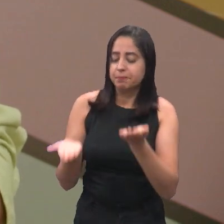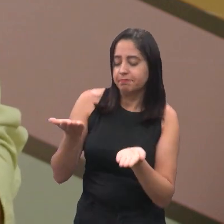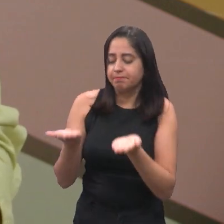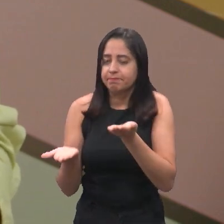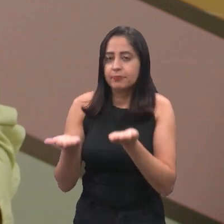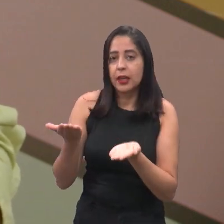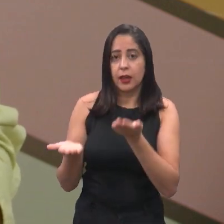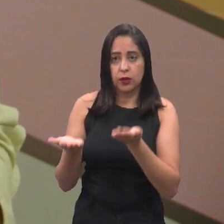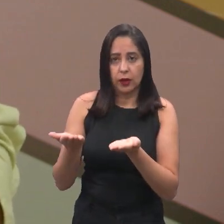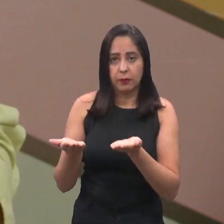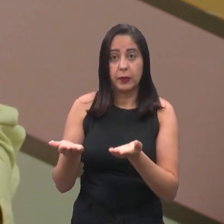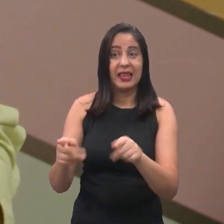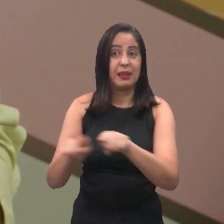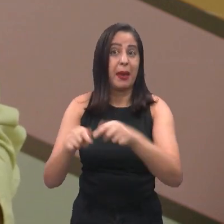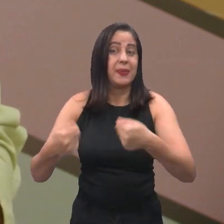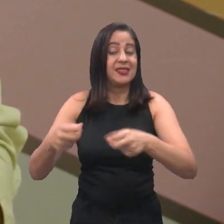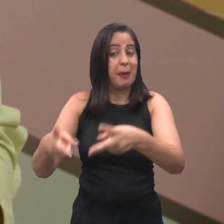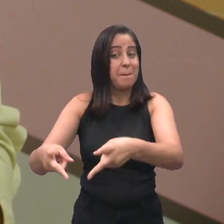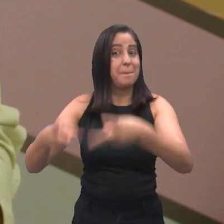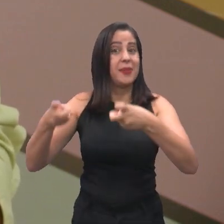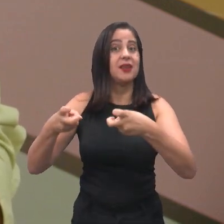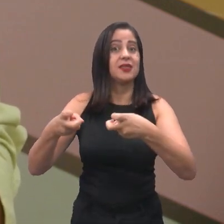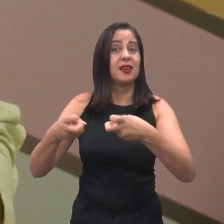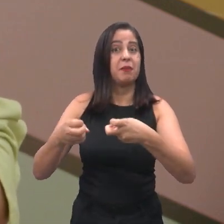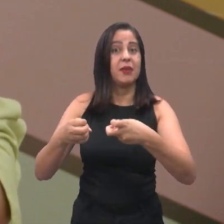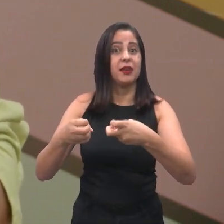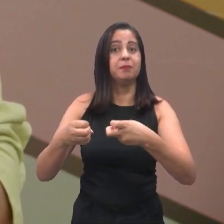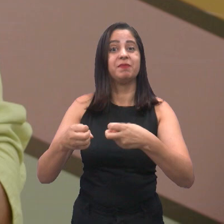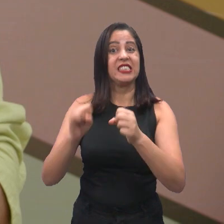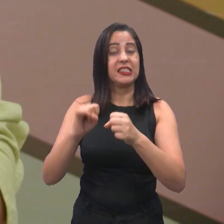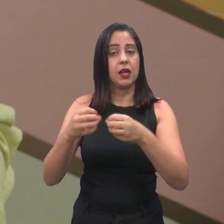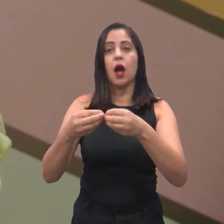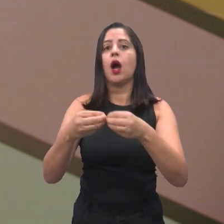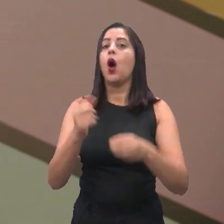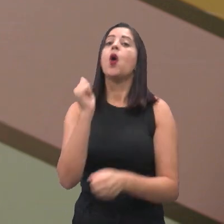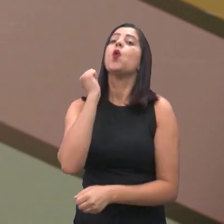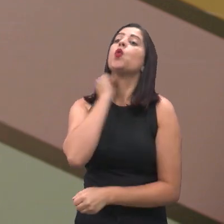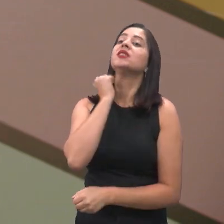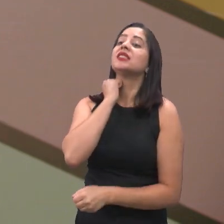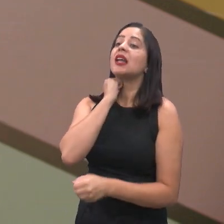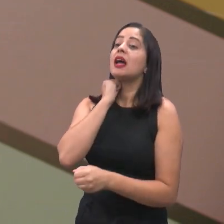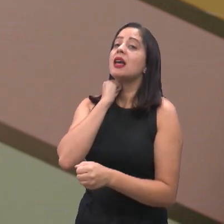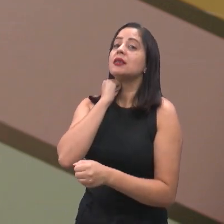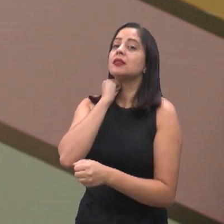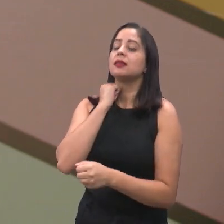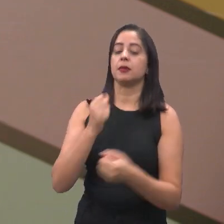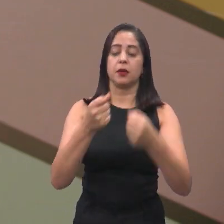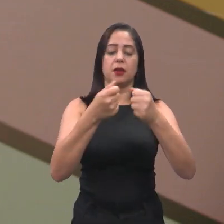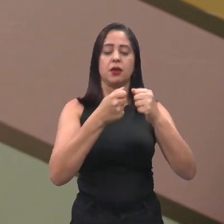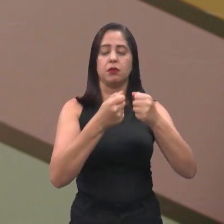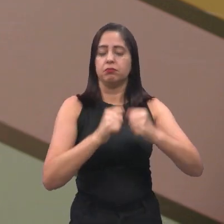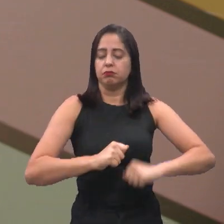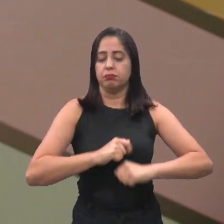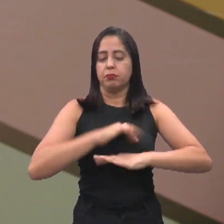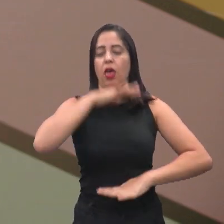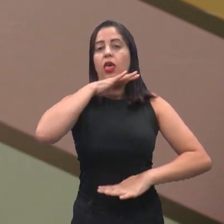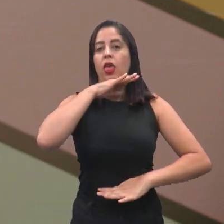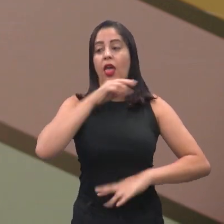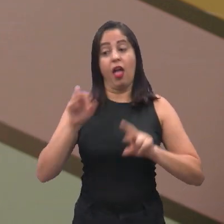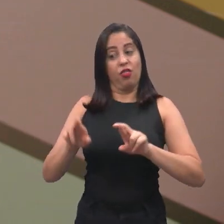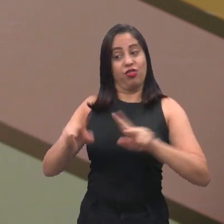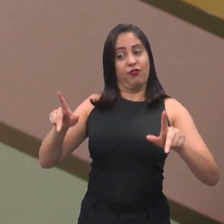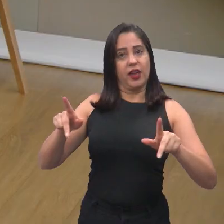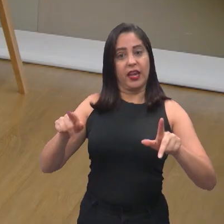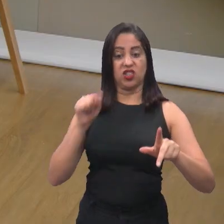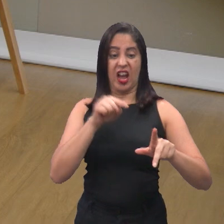nível do prejuízo. O prejuízo de um estresse é de um tipo e o prejuízo do esgotamento é de um outro tipo, geralmente muito maior.